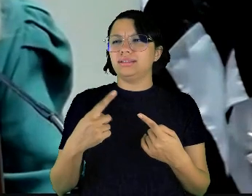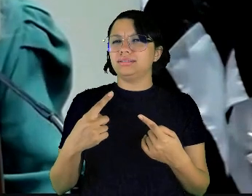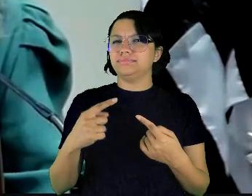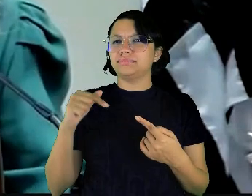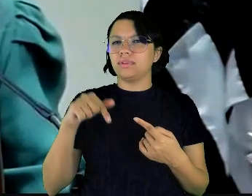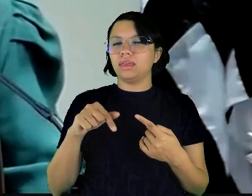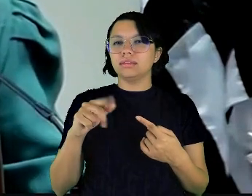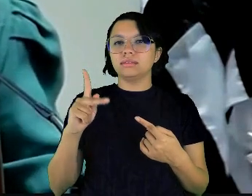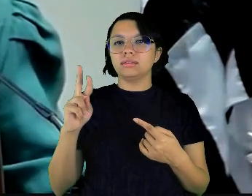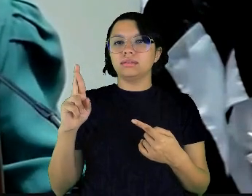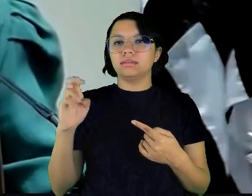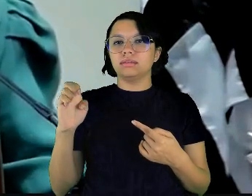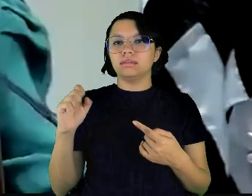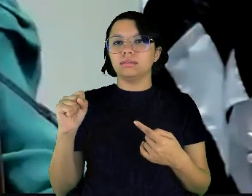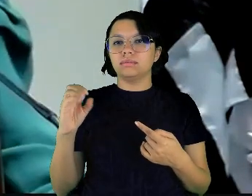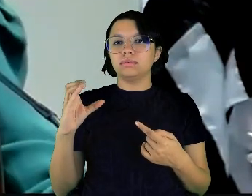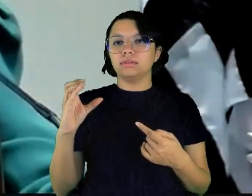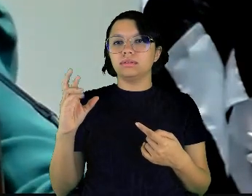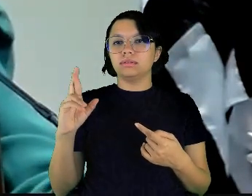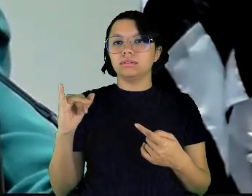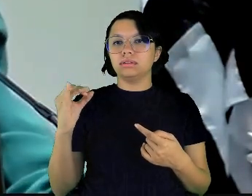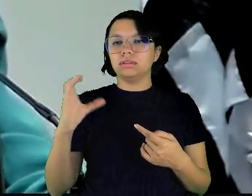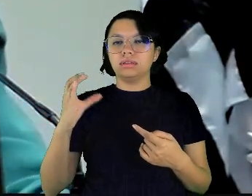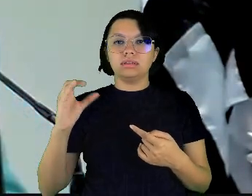essa prescrição, ela não se